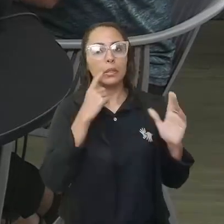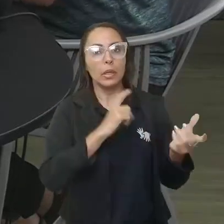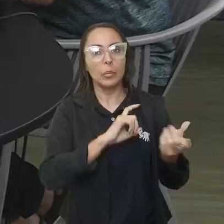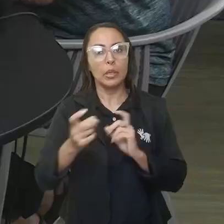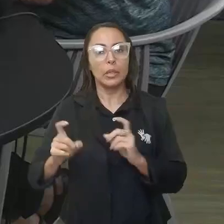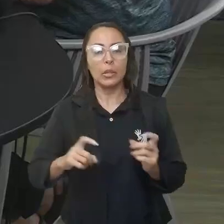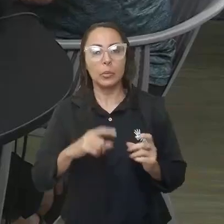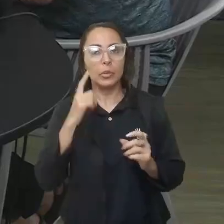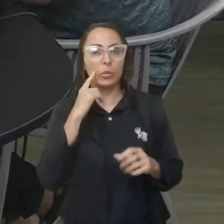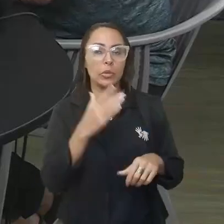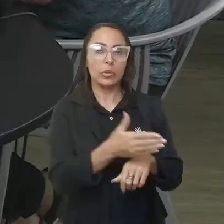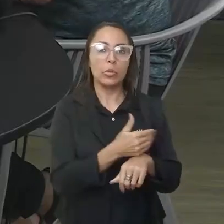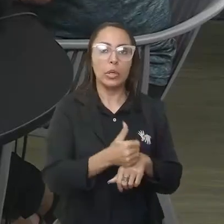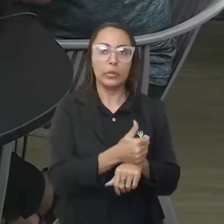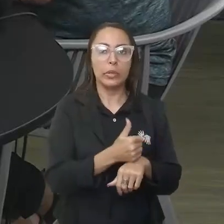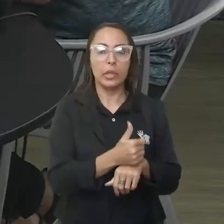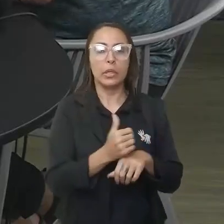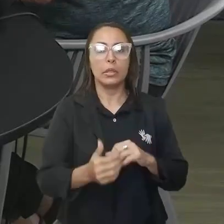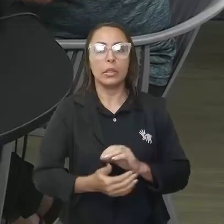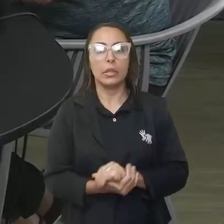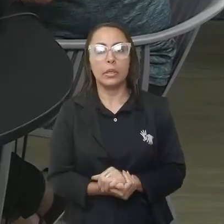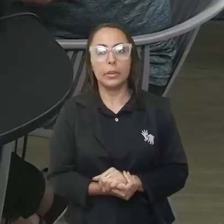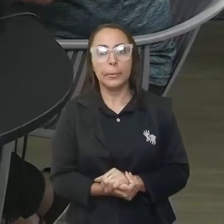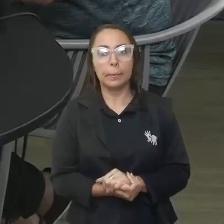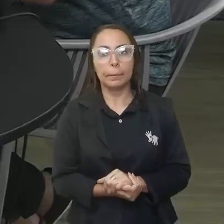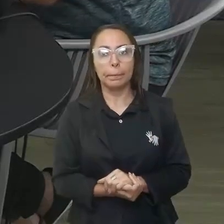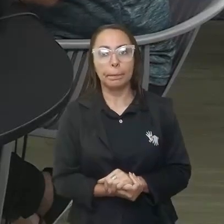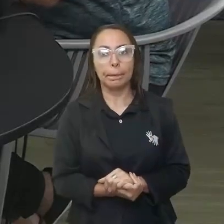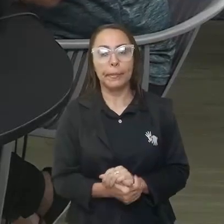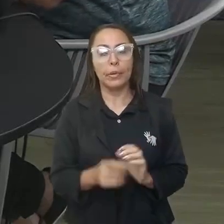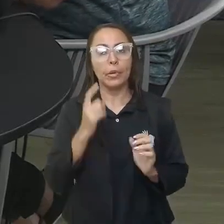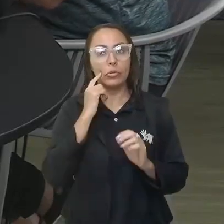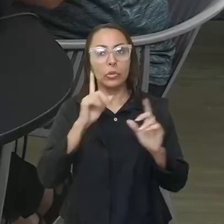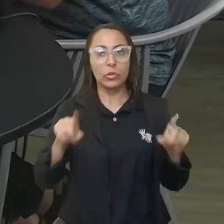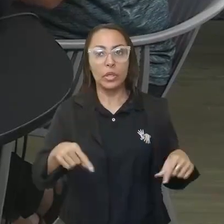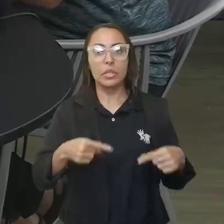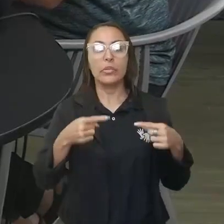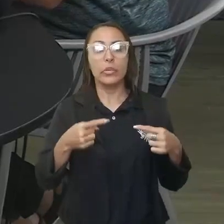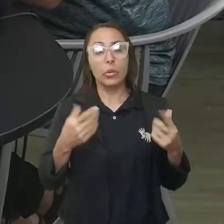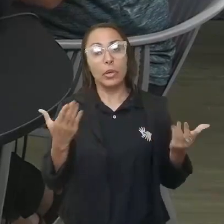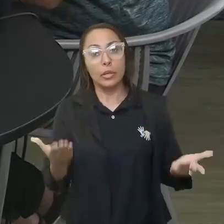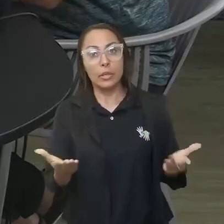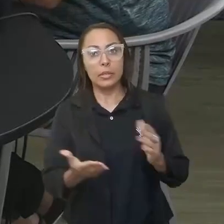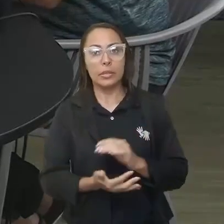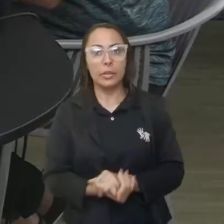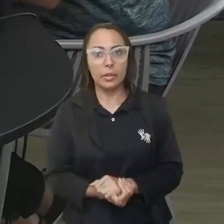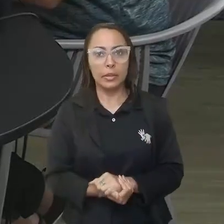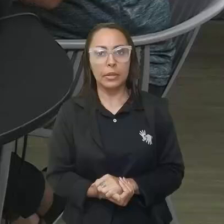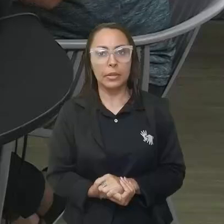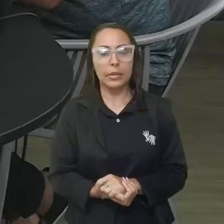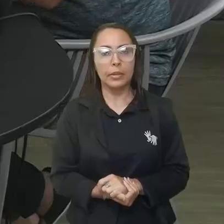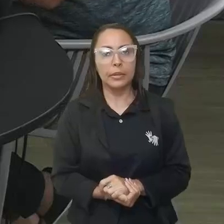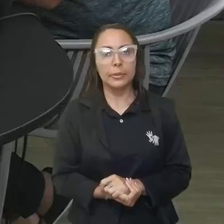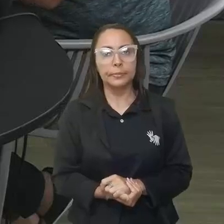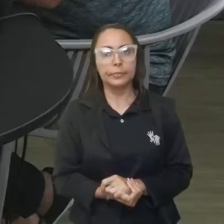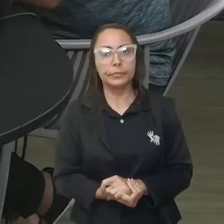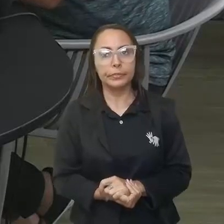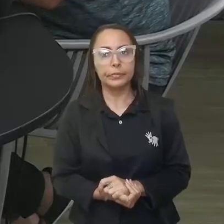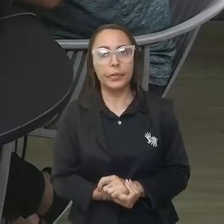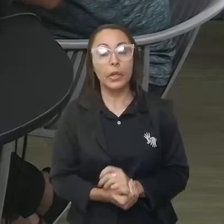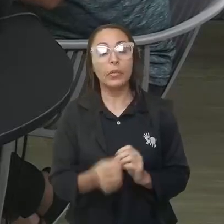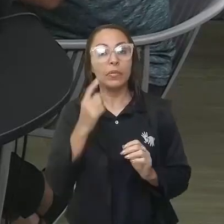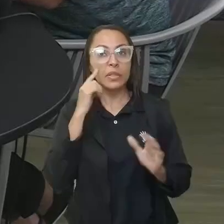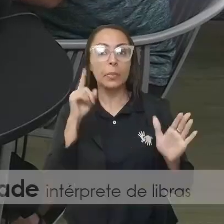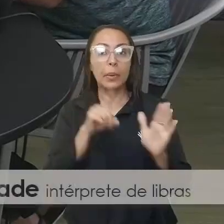são qualificadas. E eu acho que o desafio é mais esse, né? Não sei se Joana... E aí eu vou fazer a mesma pergunta